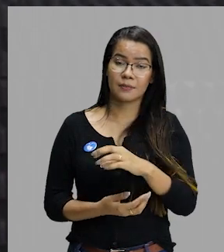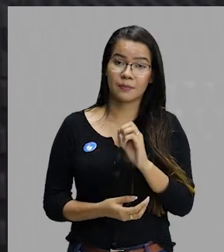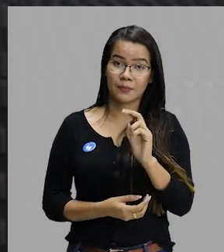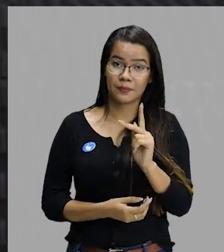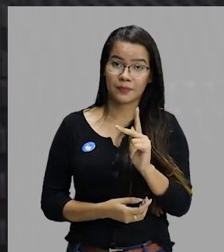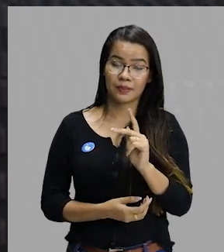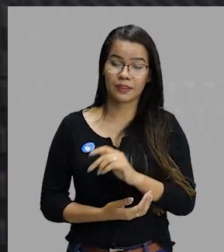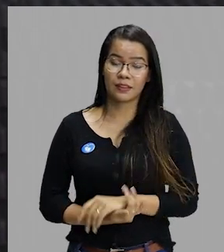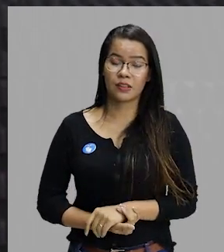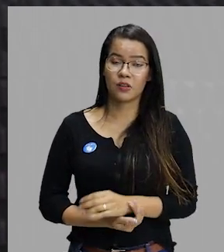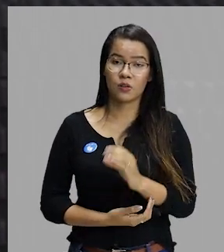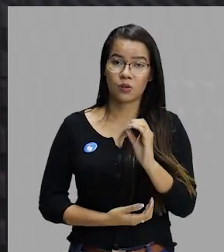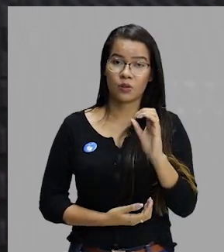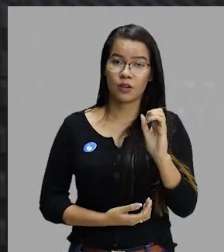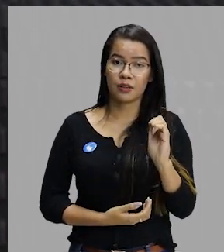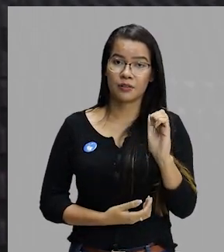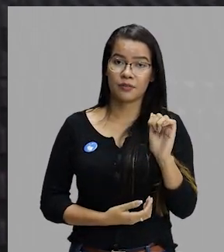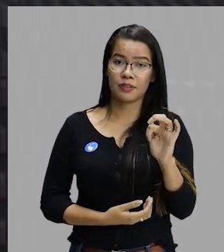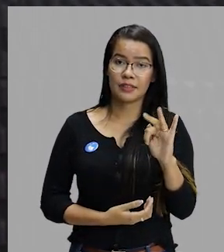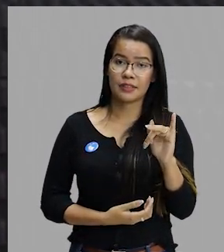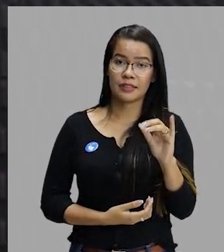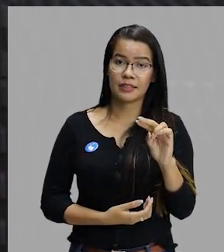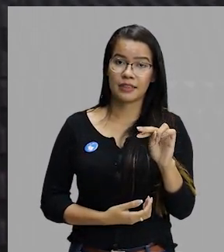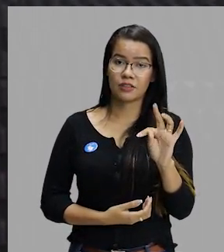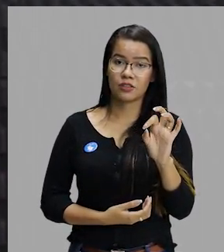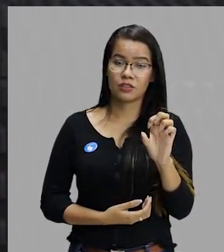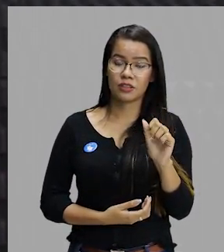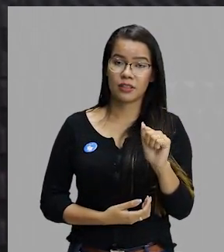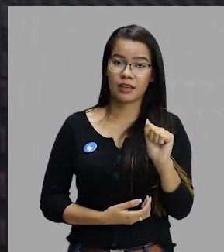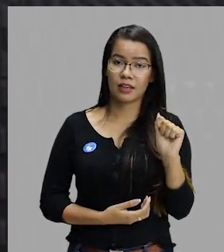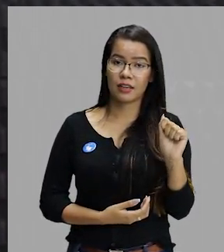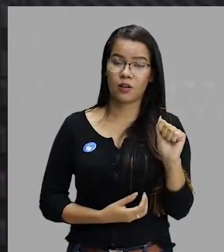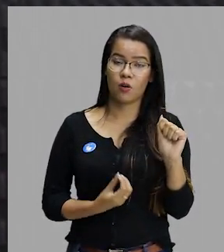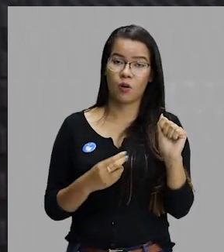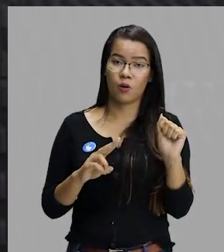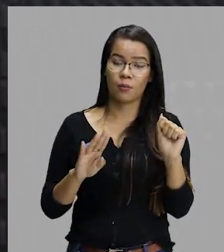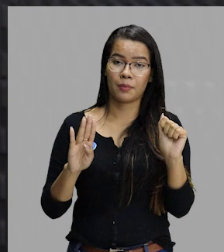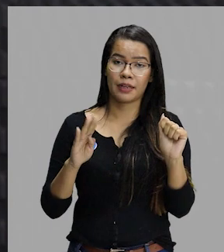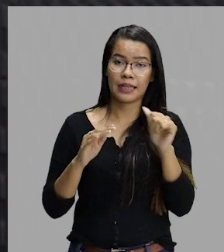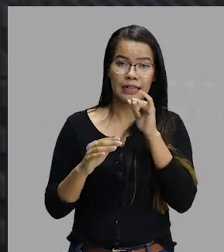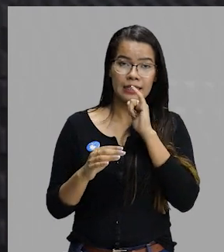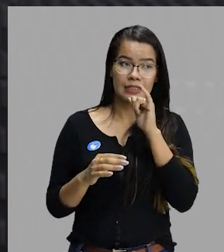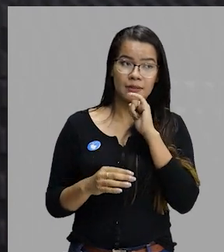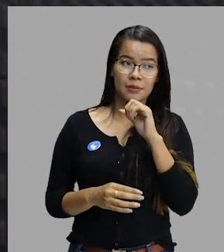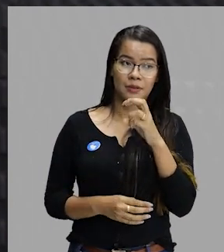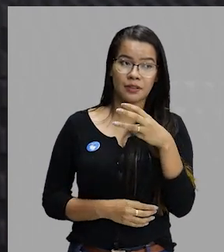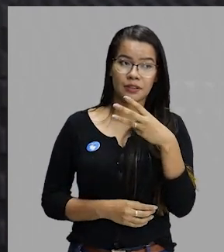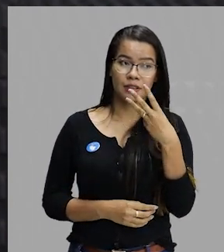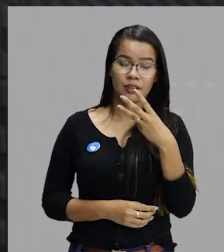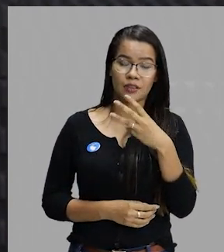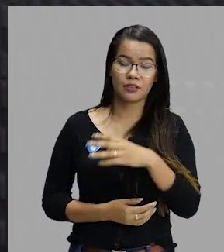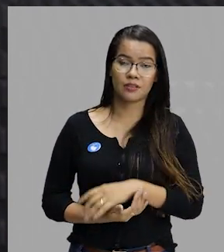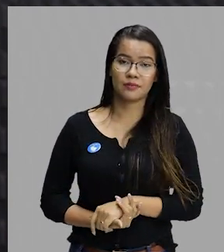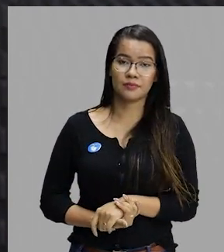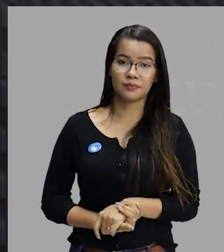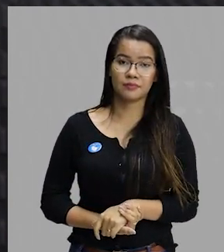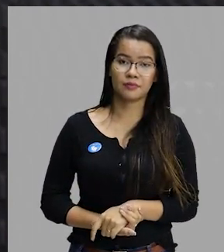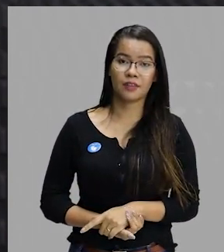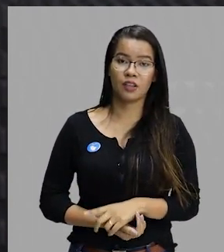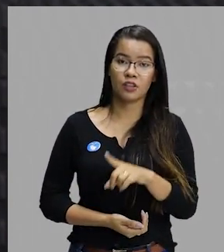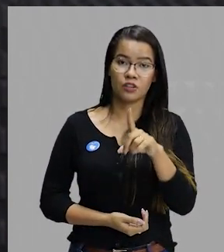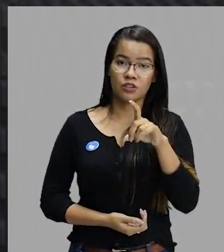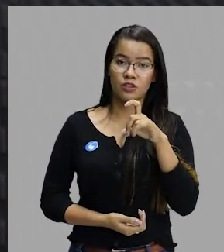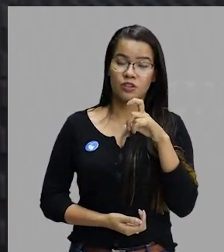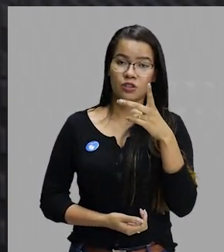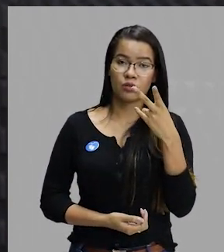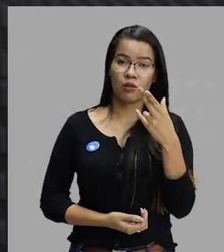Ok? Coeficiente a e o coeficiente b. Okay? No exemplo 3, g de x igual a 1 meio de x mais 1